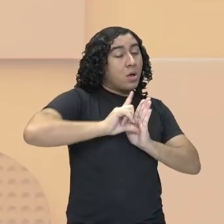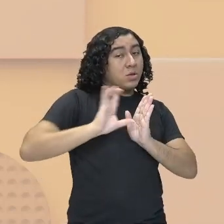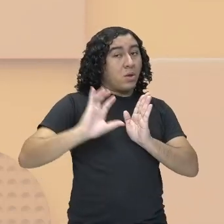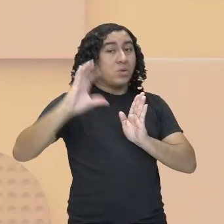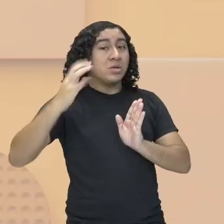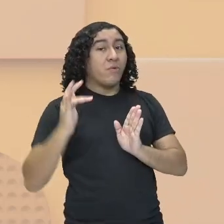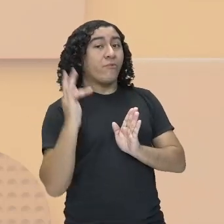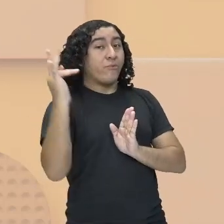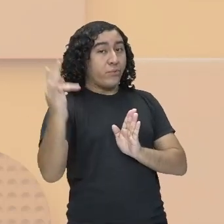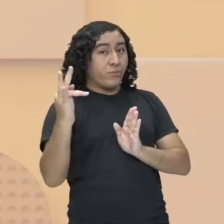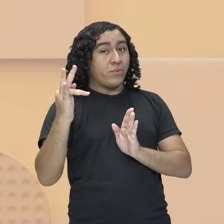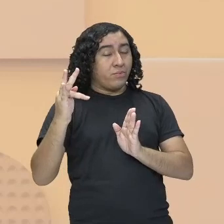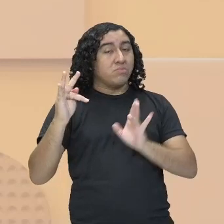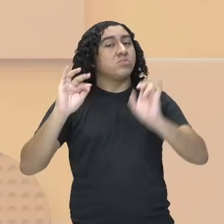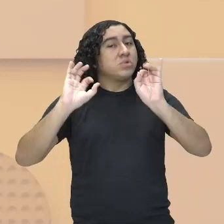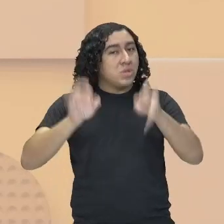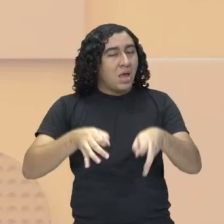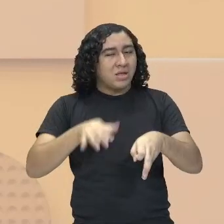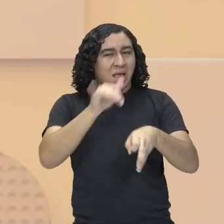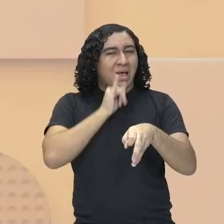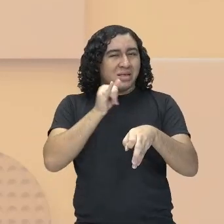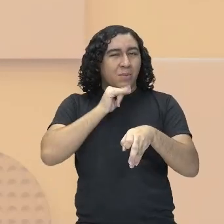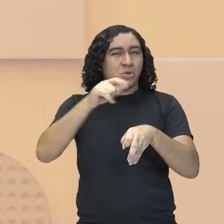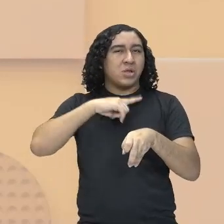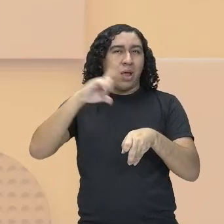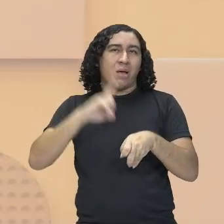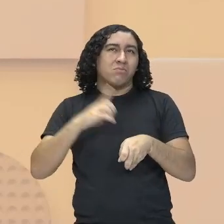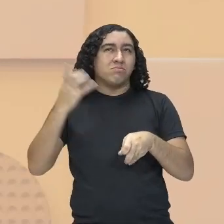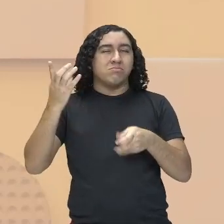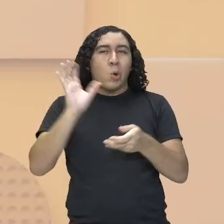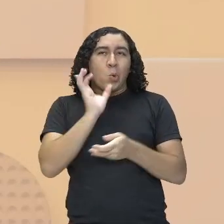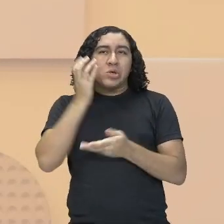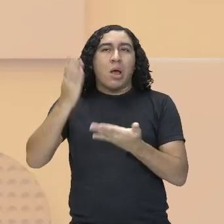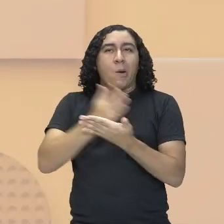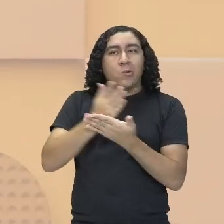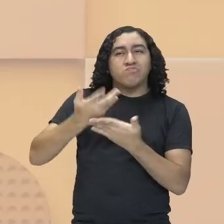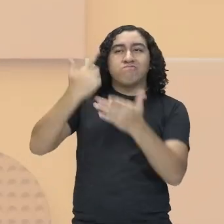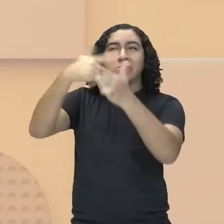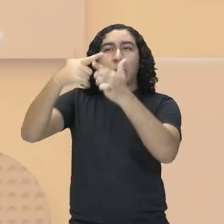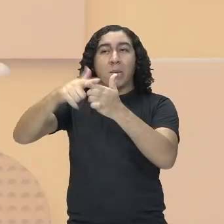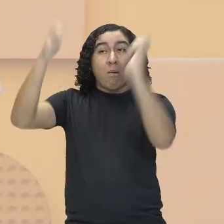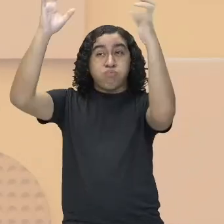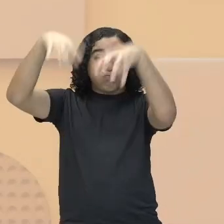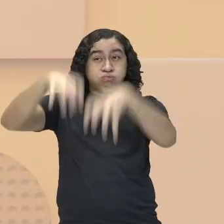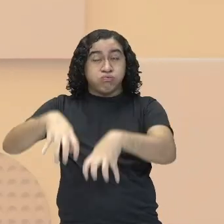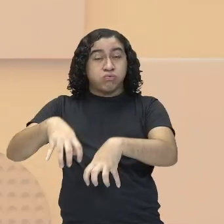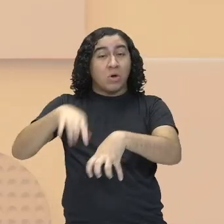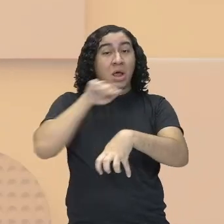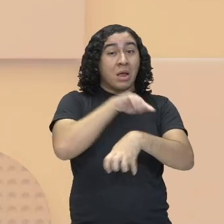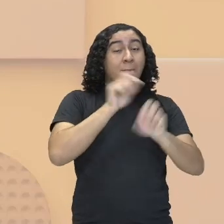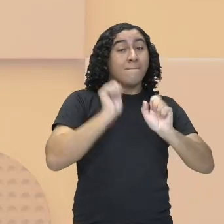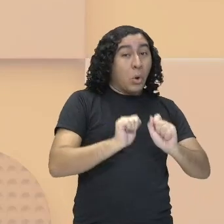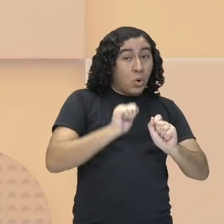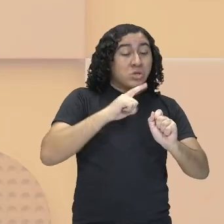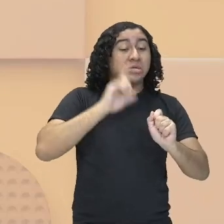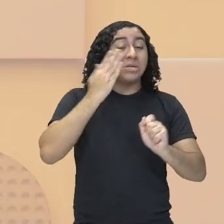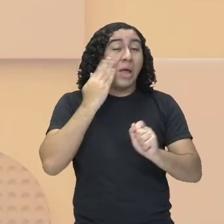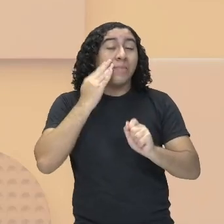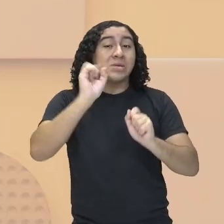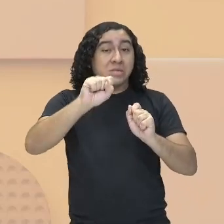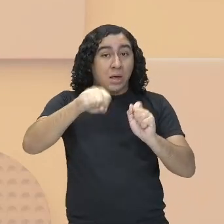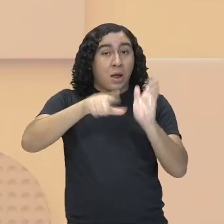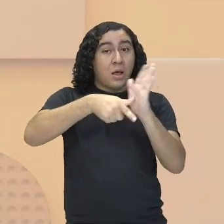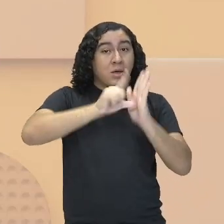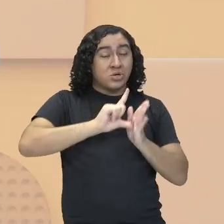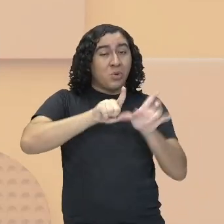vir a acontecer. No caso aí, uma catástrofe natural, certo? Mas não tem como ele controlar esta situação,